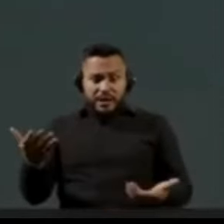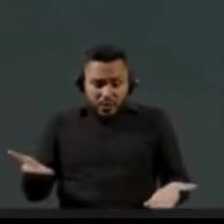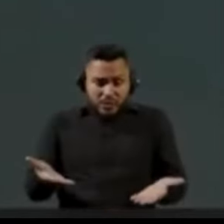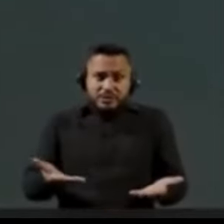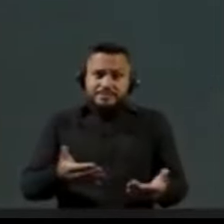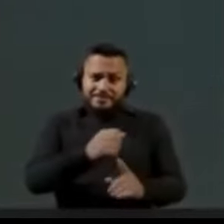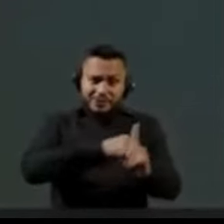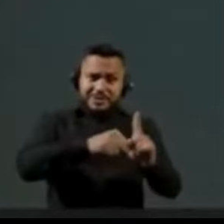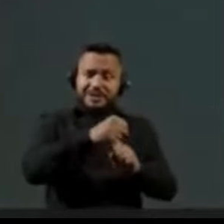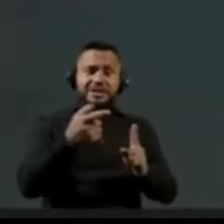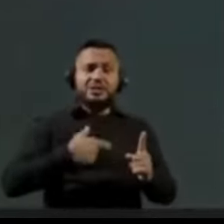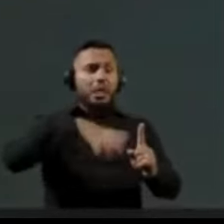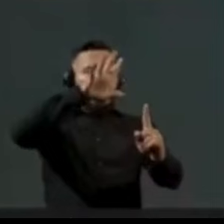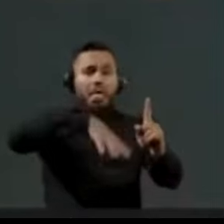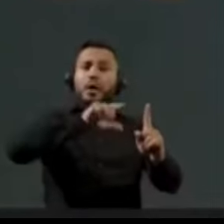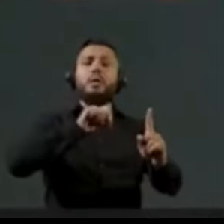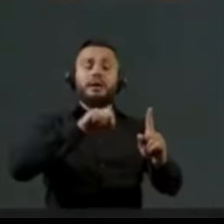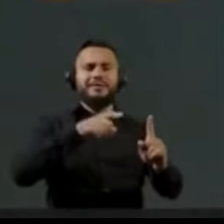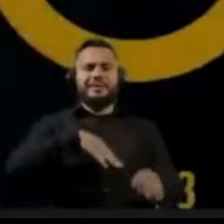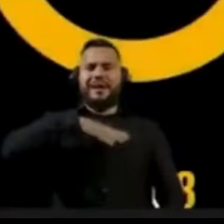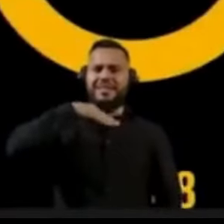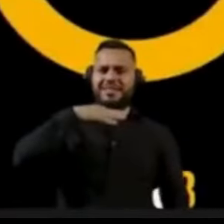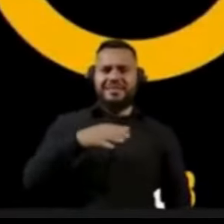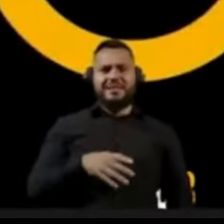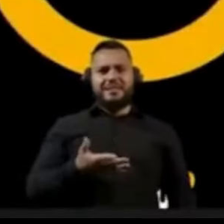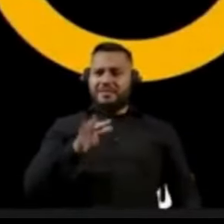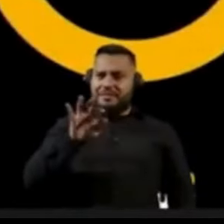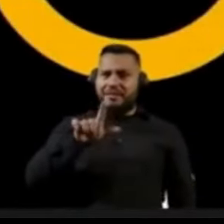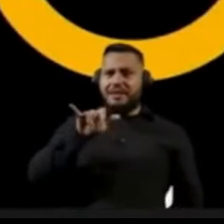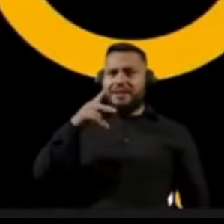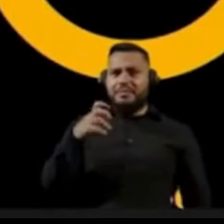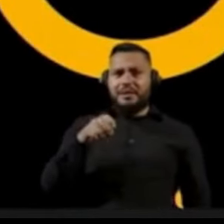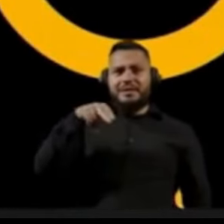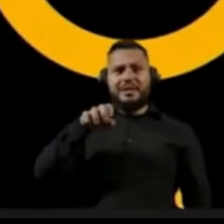Felipe Neto. É uma vergonha que tenhamos eles como ídolos.